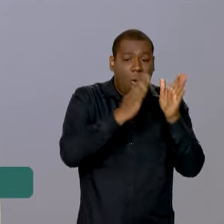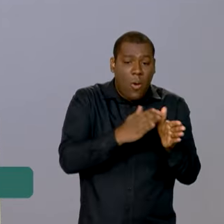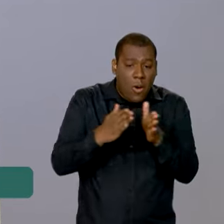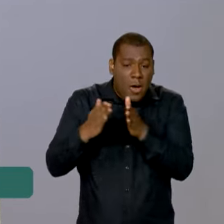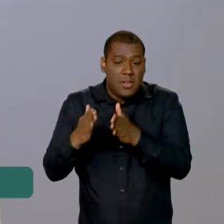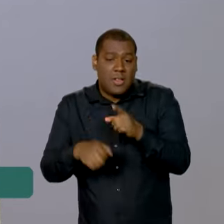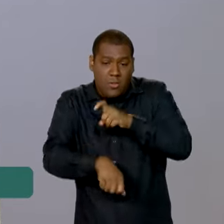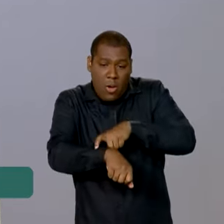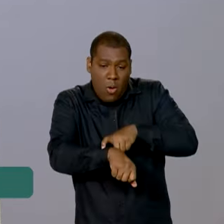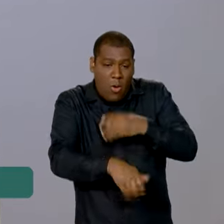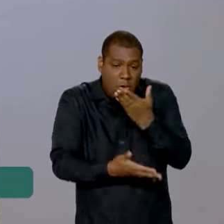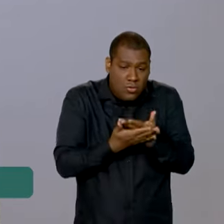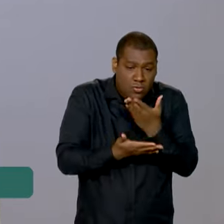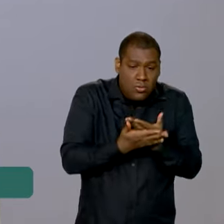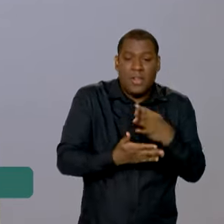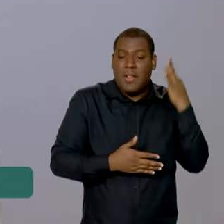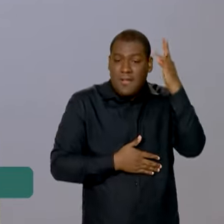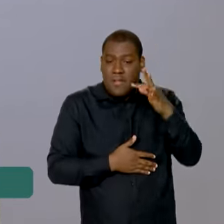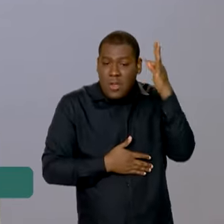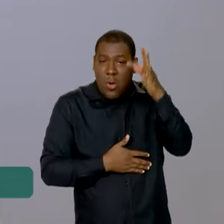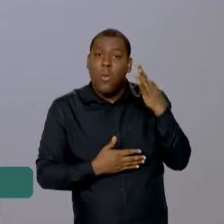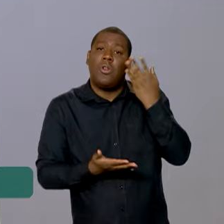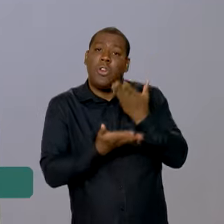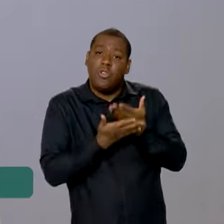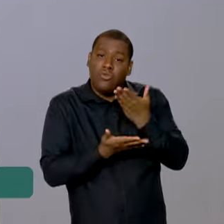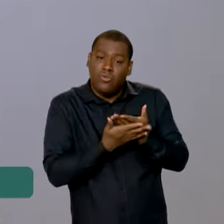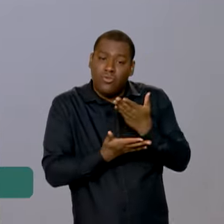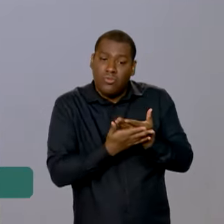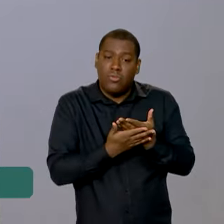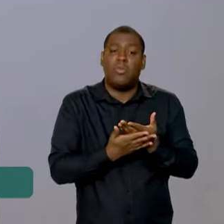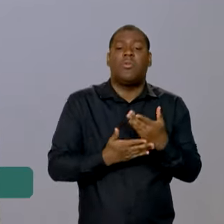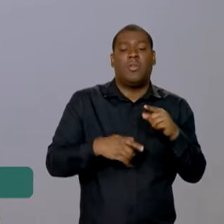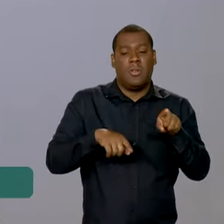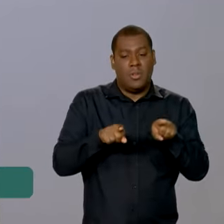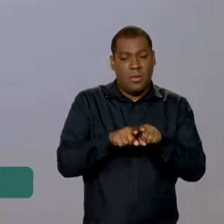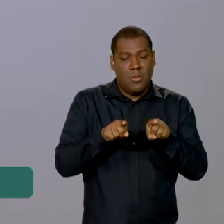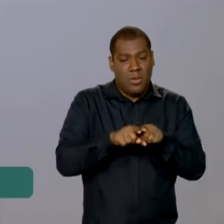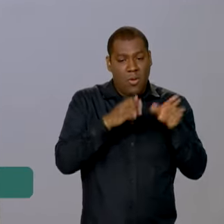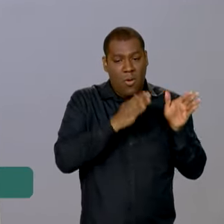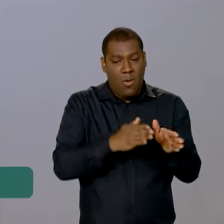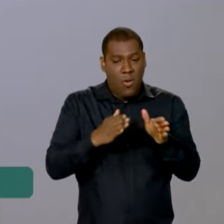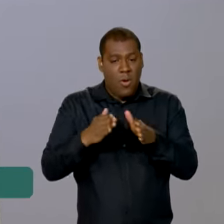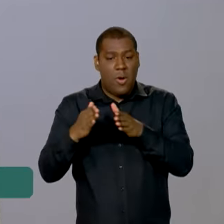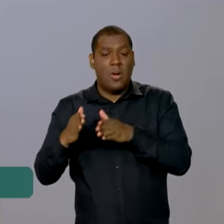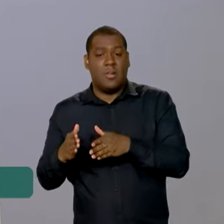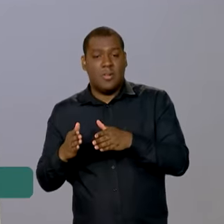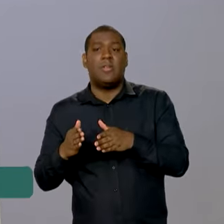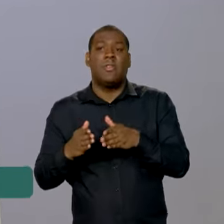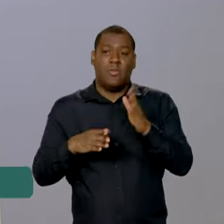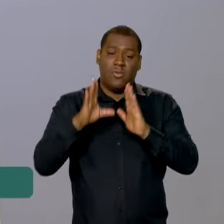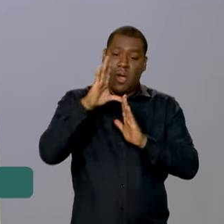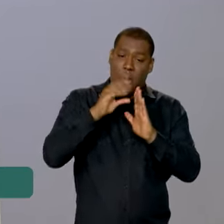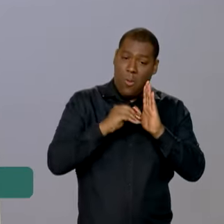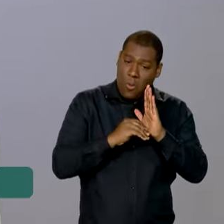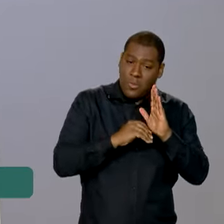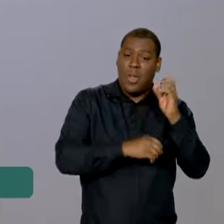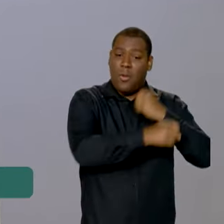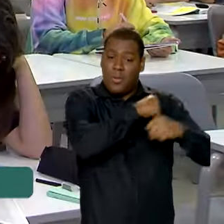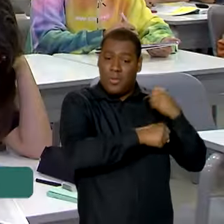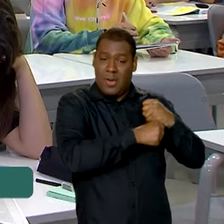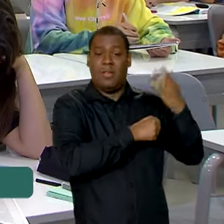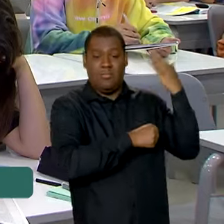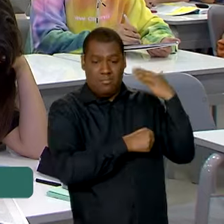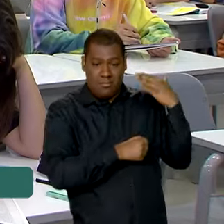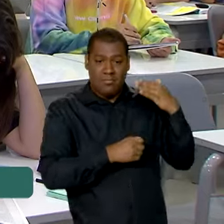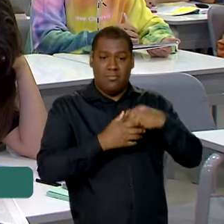dele estudando teoria, fazendo questão via simulado e organizando essa rotina de revisão com base na taxa de acerto e erros.